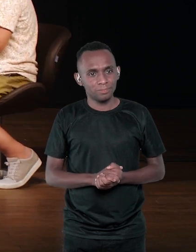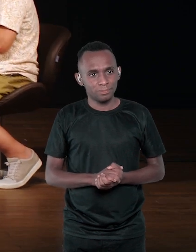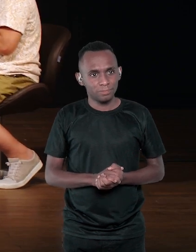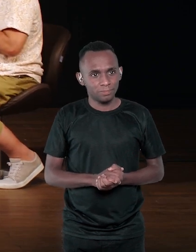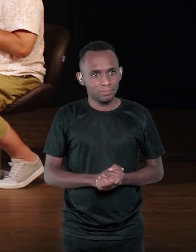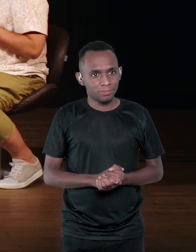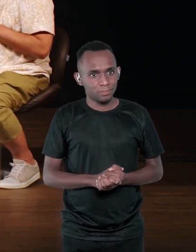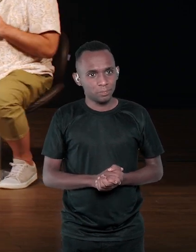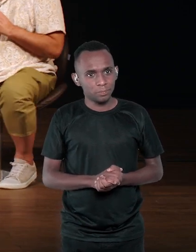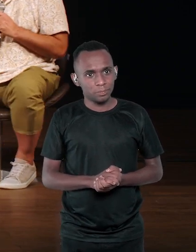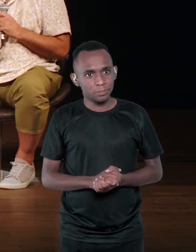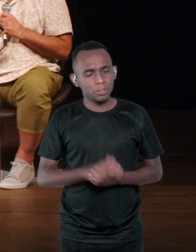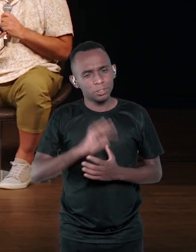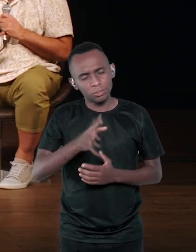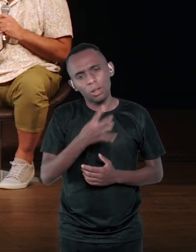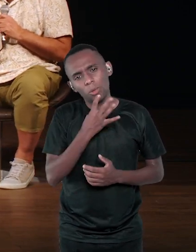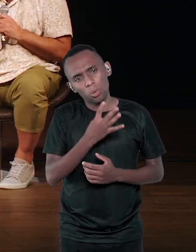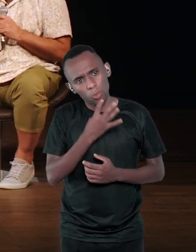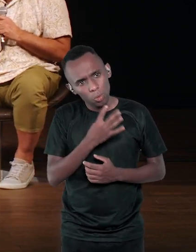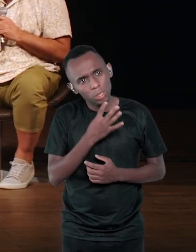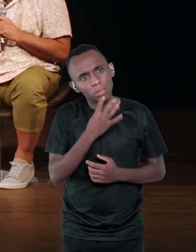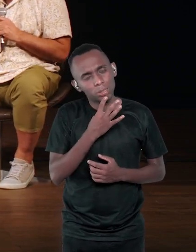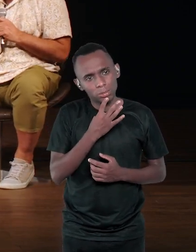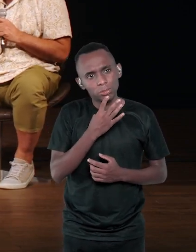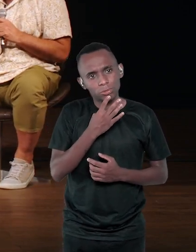Não, mas eu vou... assim, vocês já conhecem. E é a